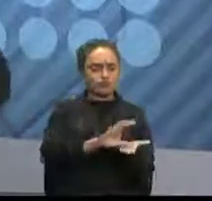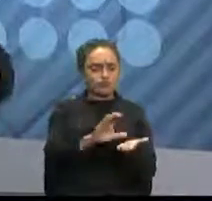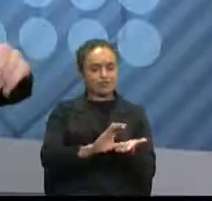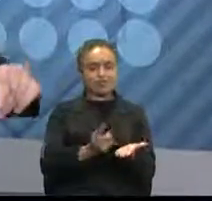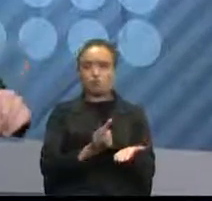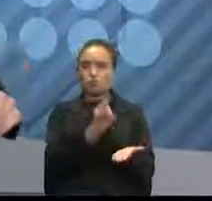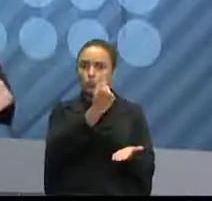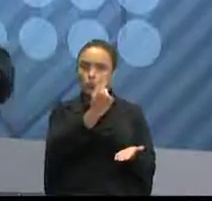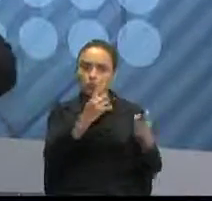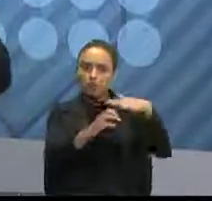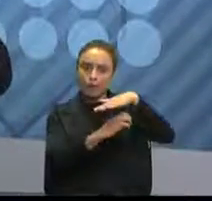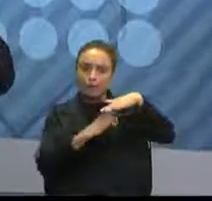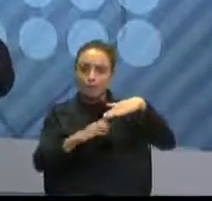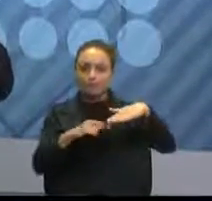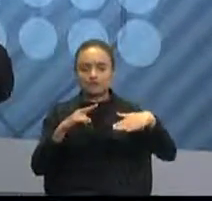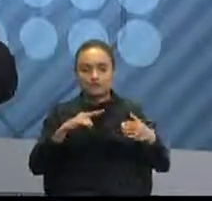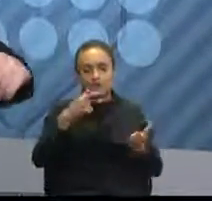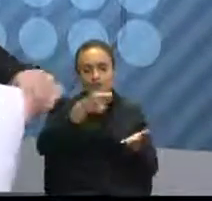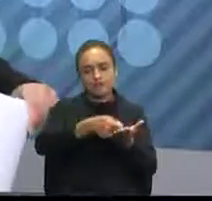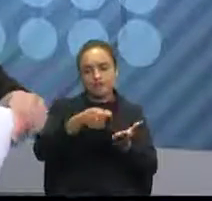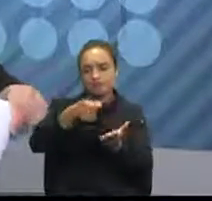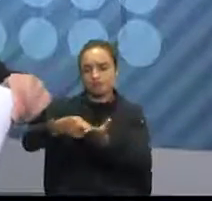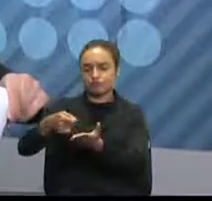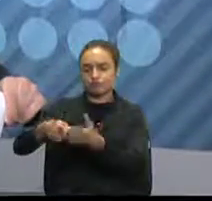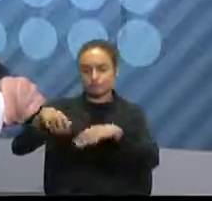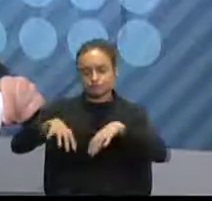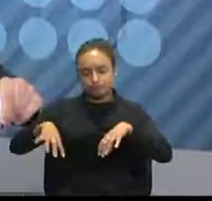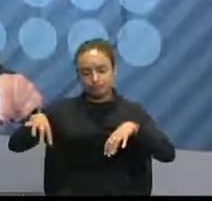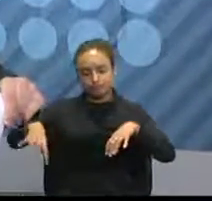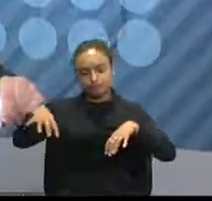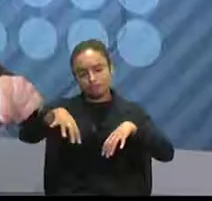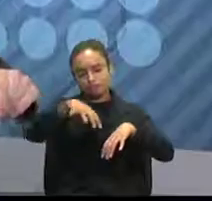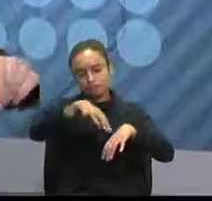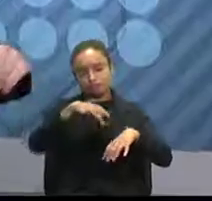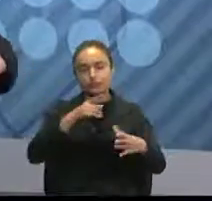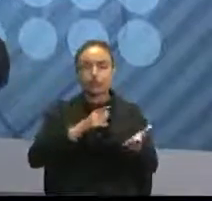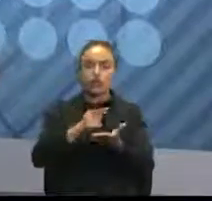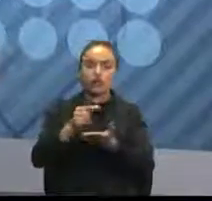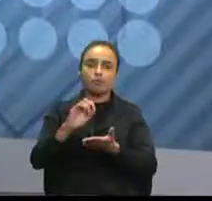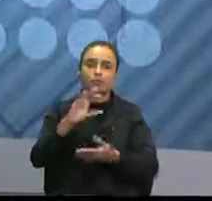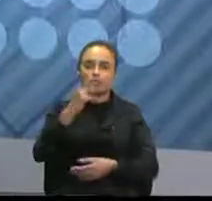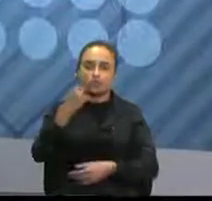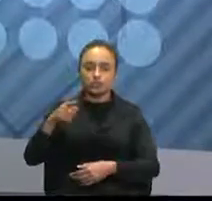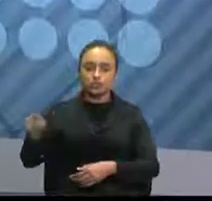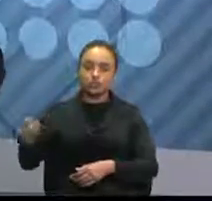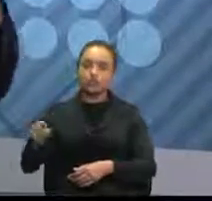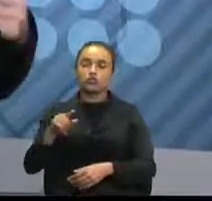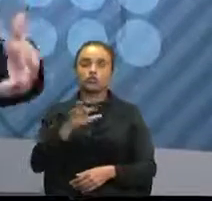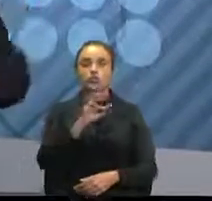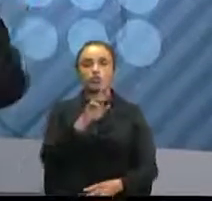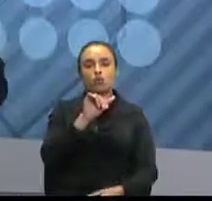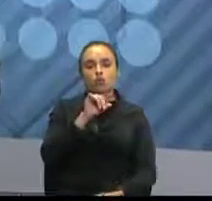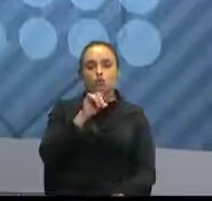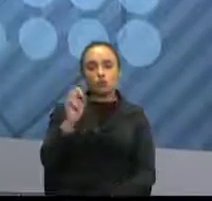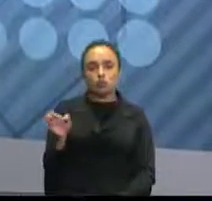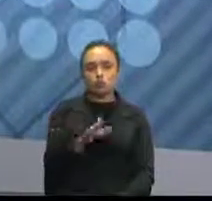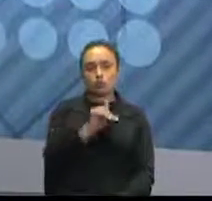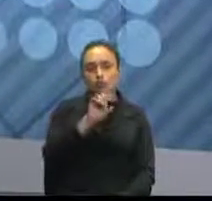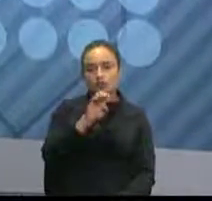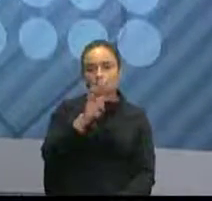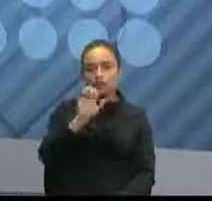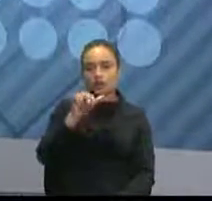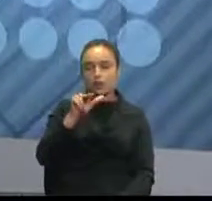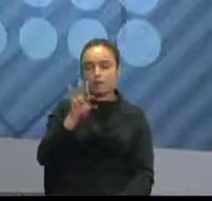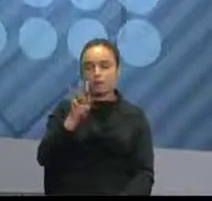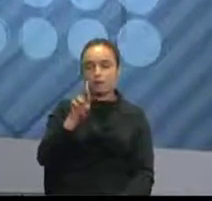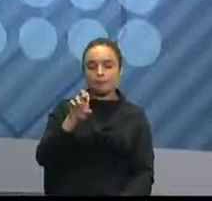empresa ou diversificar pegar ações de diversas empresas tudo bem onde vai ficar em fundos de ações um pouco em debêntures um